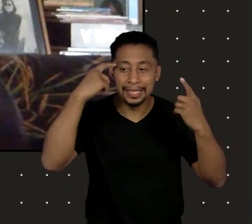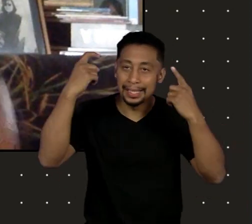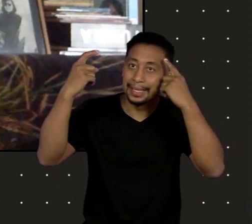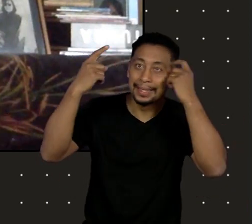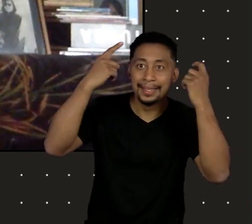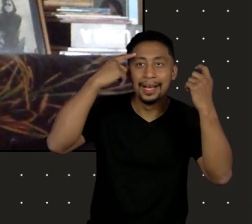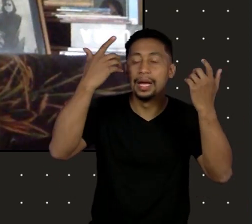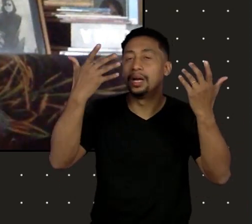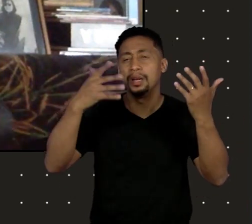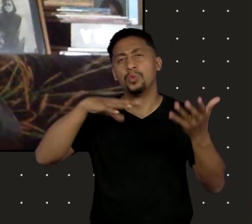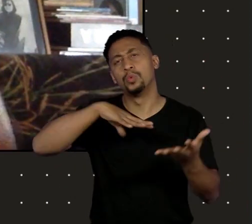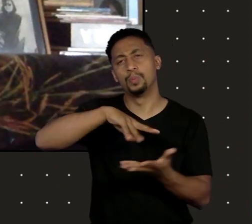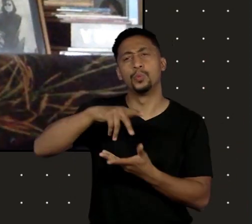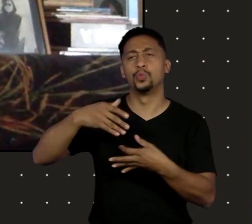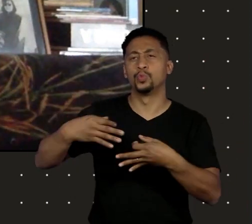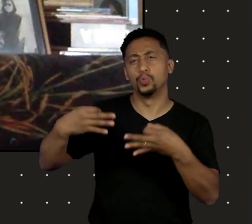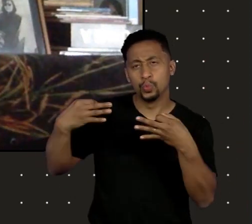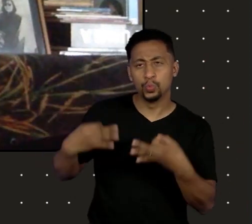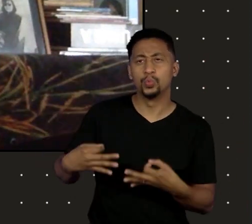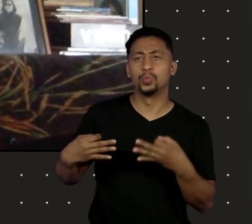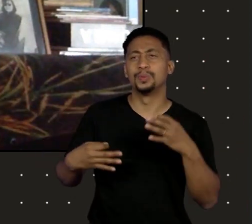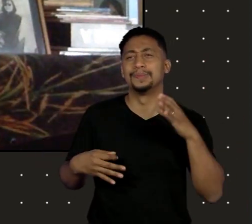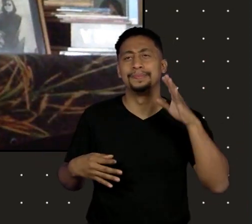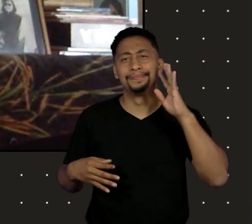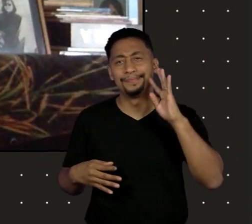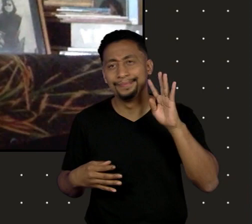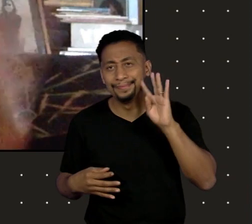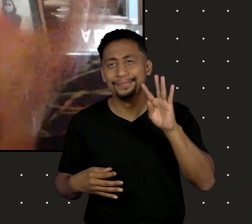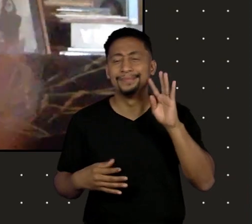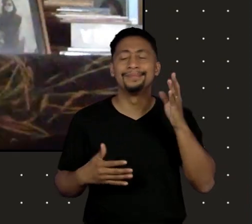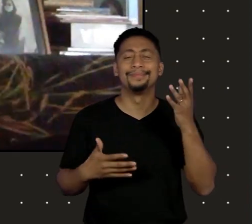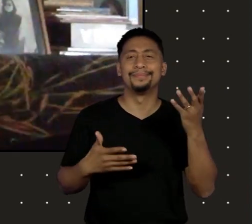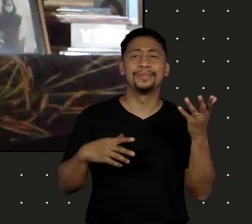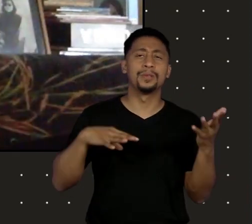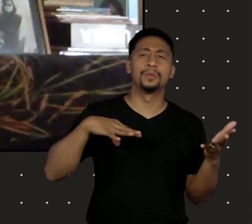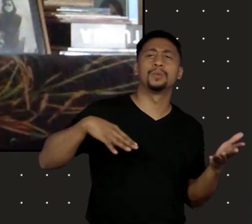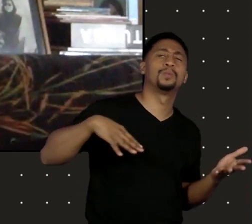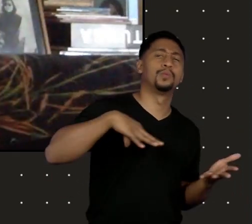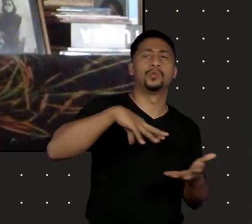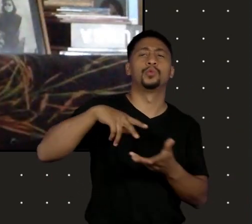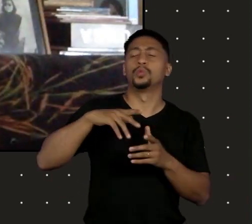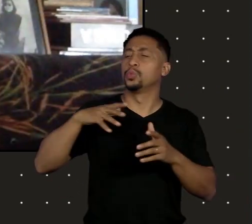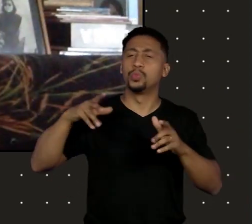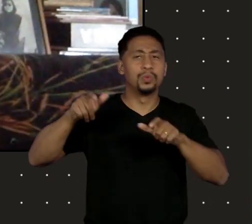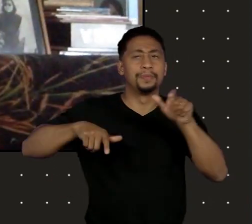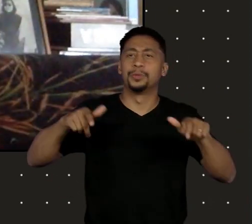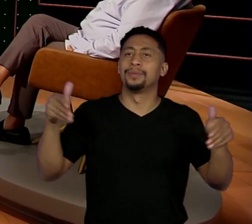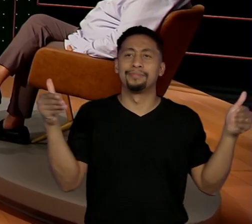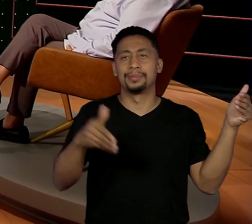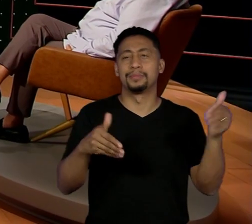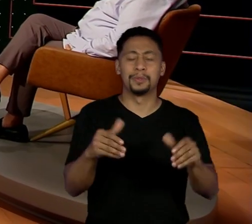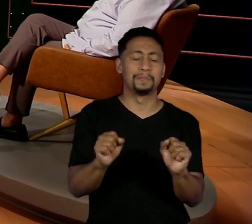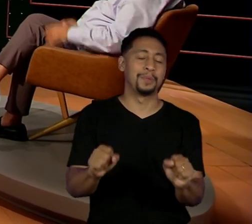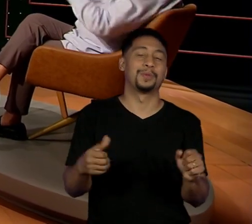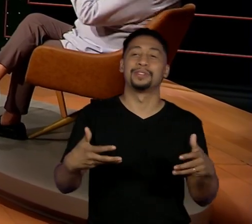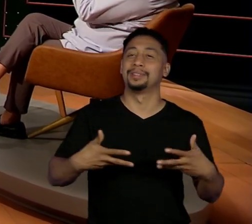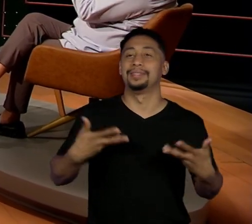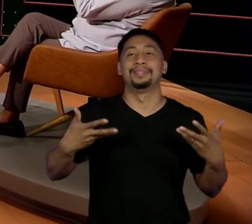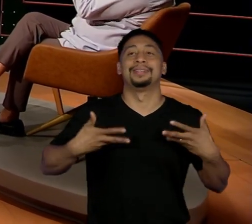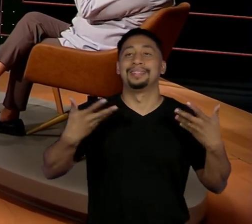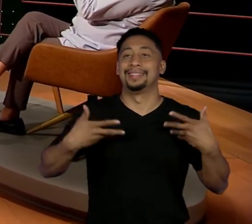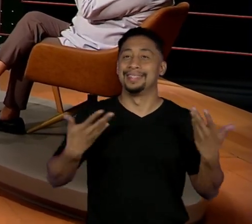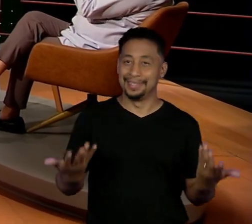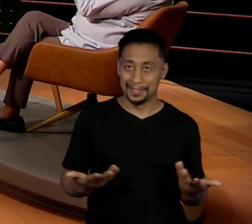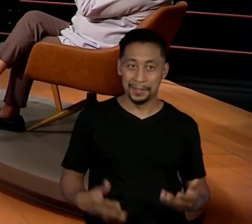mundo mais justo, um mundo mais bacana e um mundo que todo mundo possa usufruir de maiores alegrias.